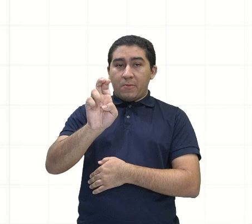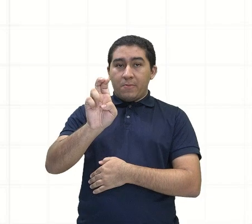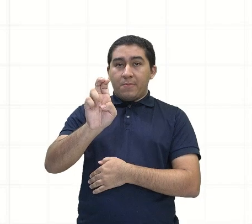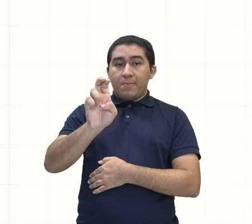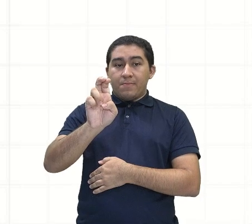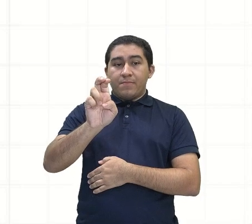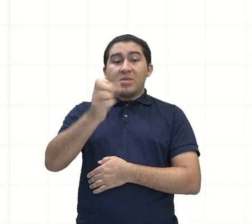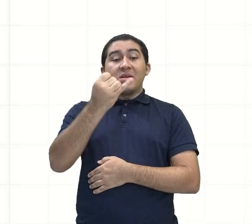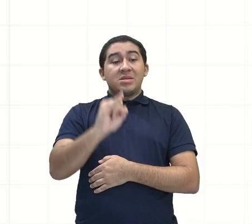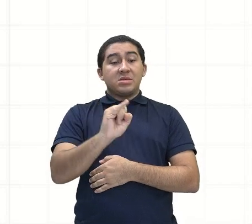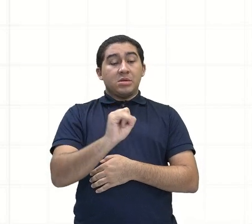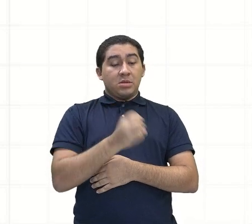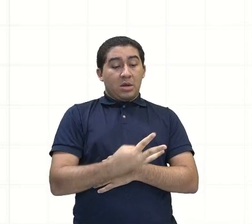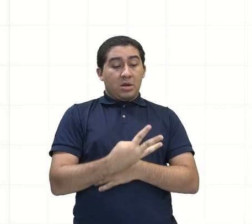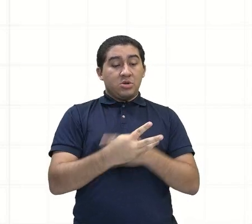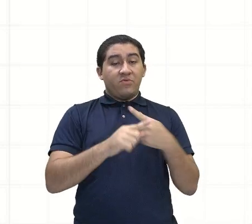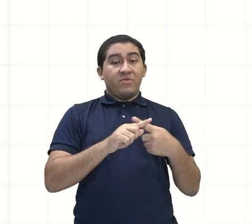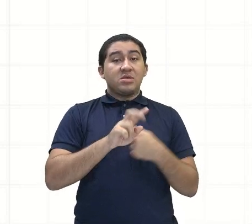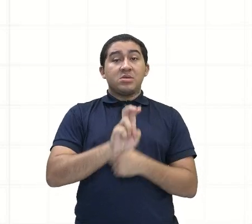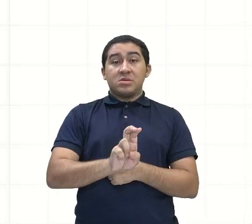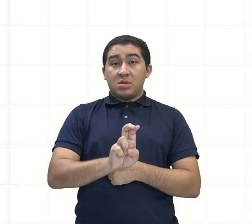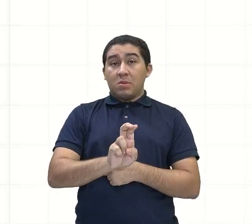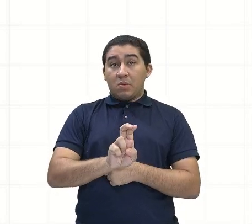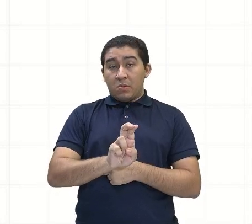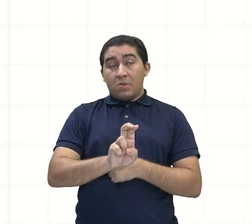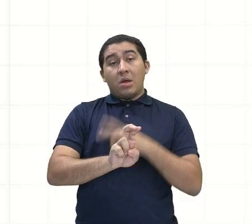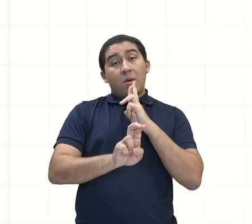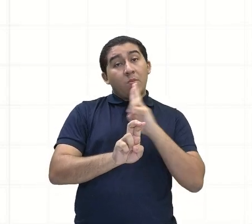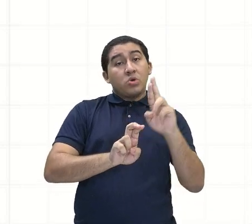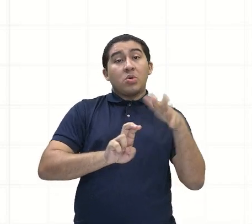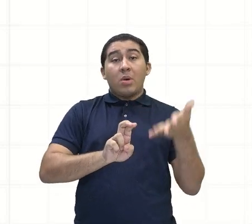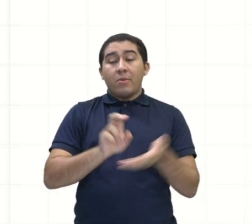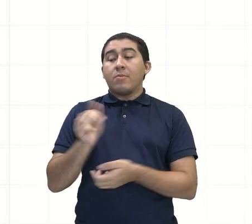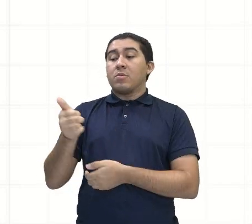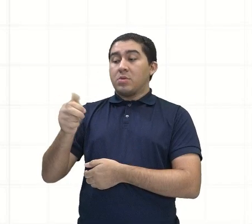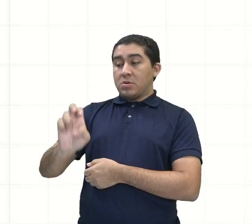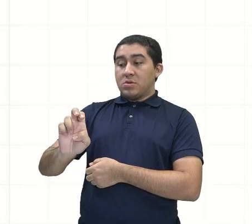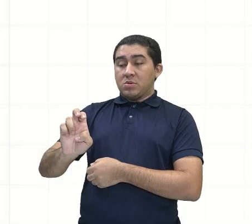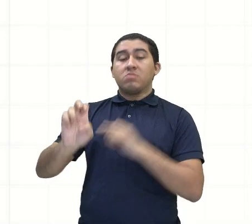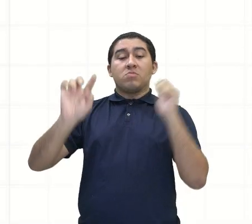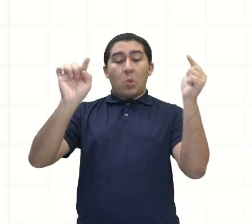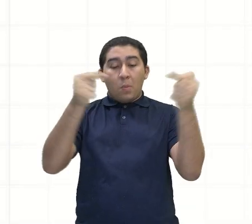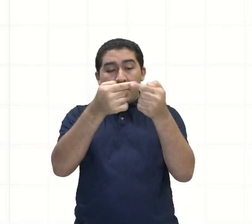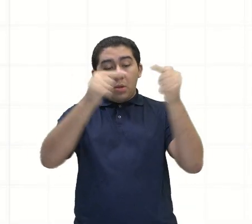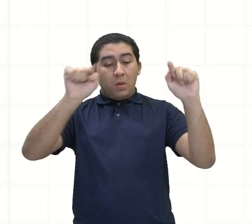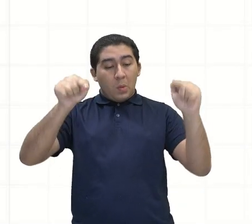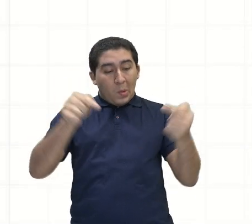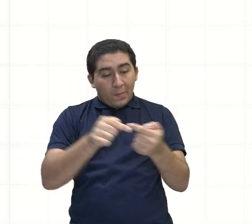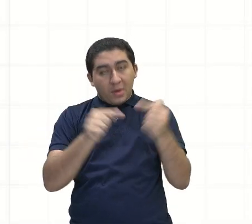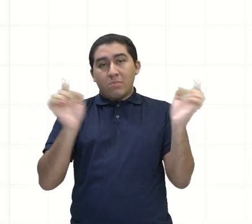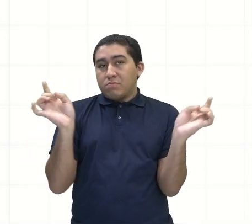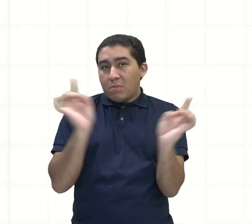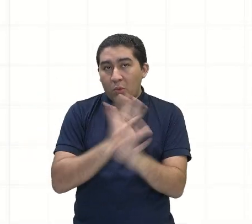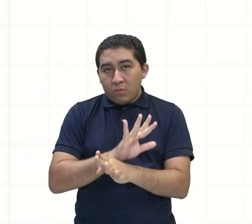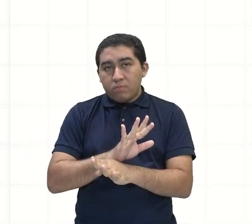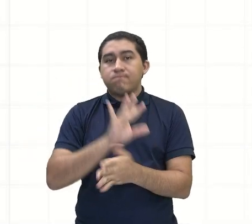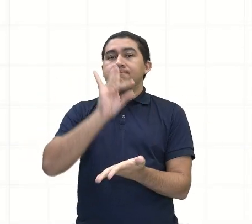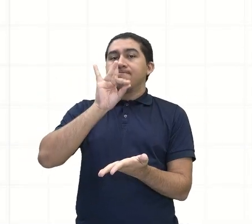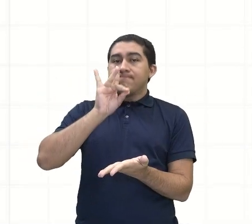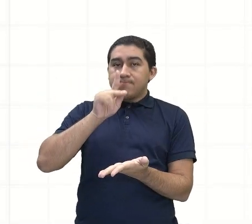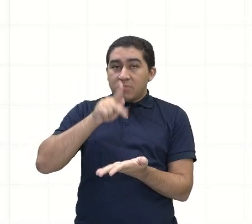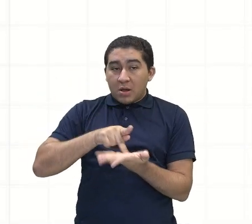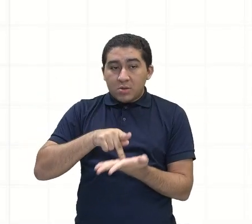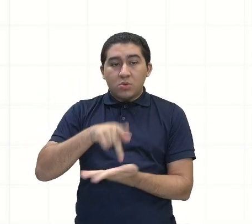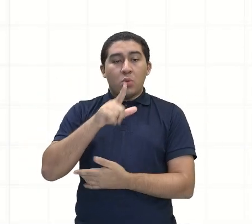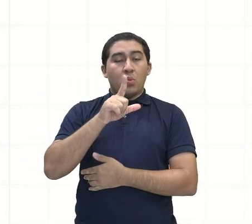5. E se você multiplicar 5 vezes 3, você vai obter 15. Então pronto. De fato, o valor de